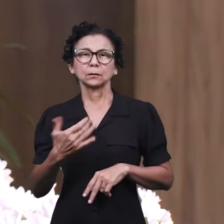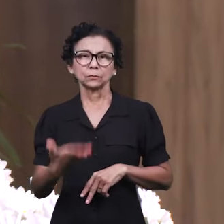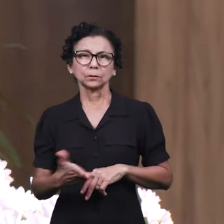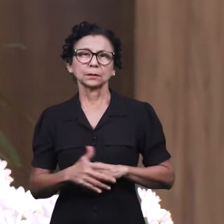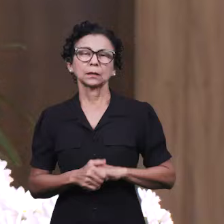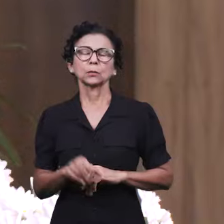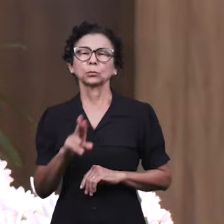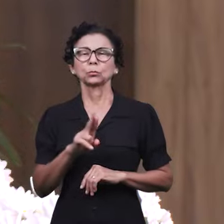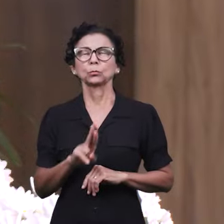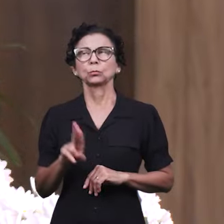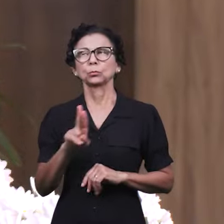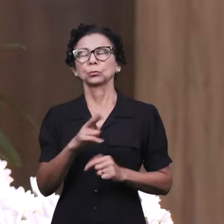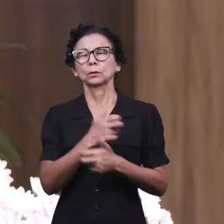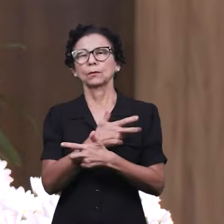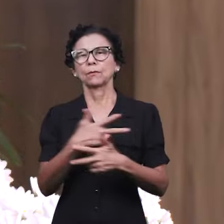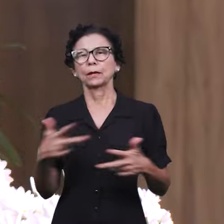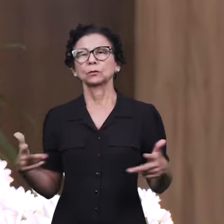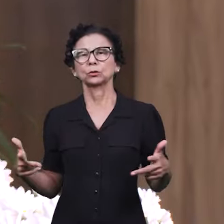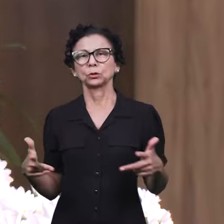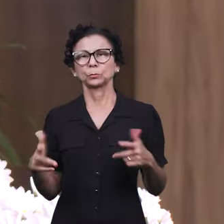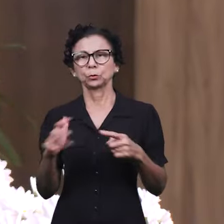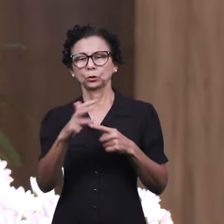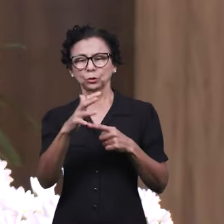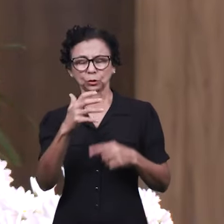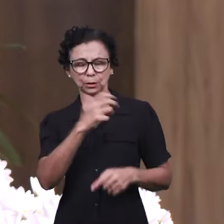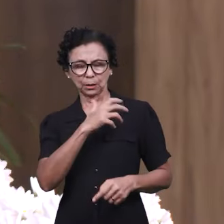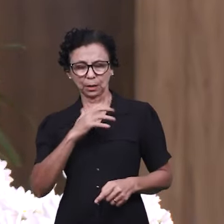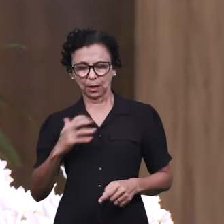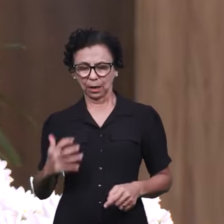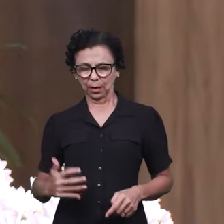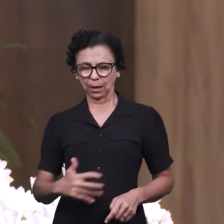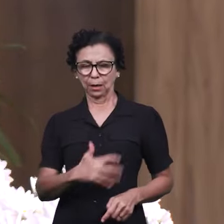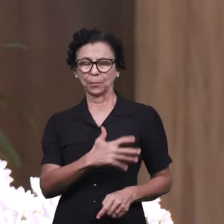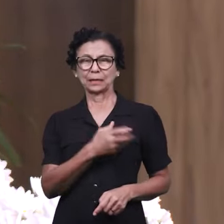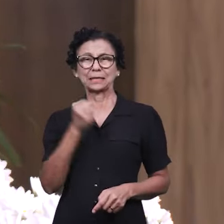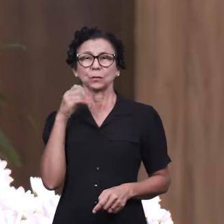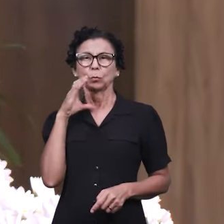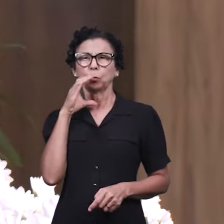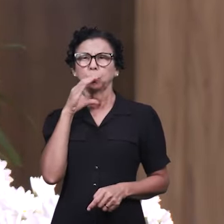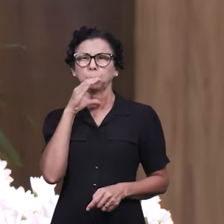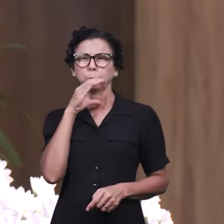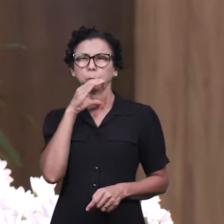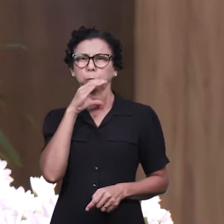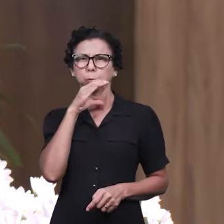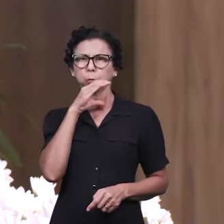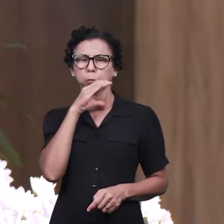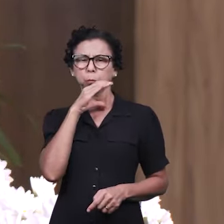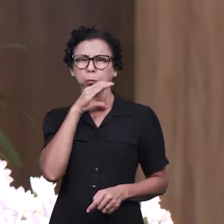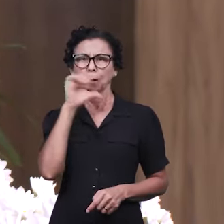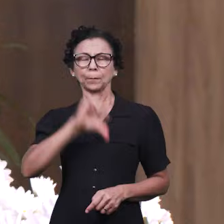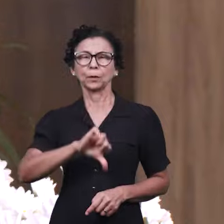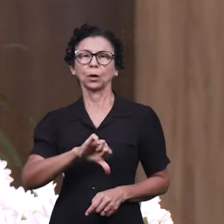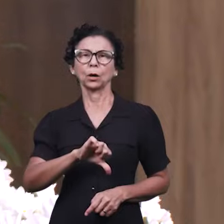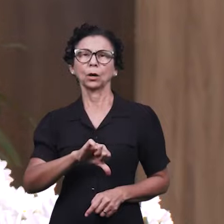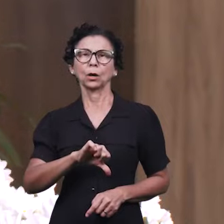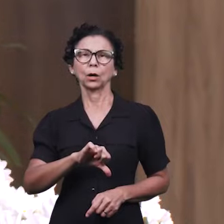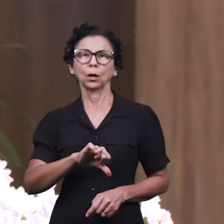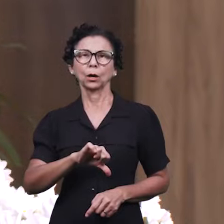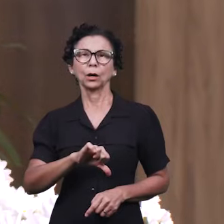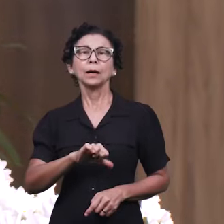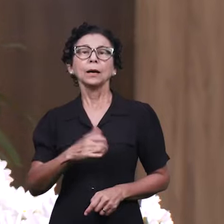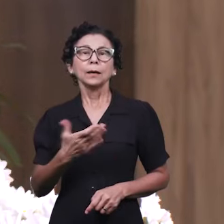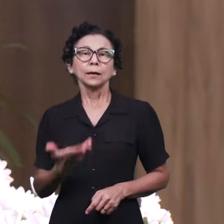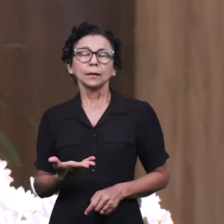os aparelhos eu acho que a condição de aumento de temperatura vai inflamar ainda mais esse tecido doente essa gordura mas tem um tratamento da